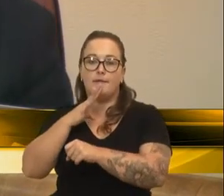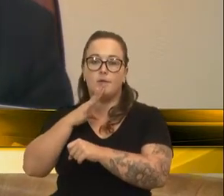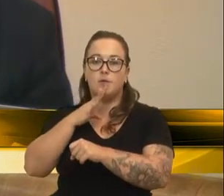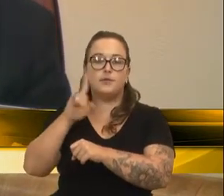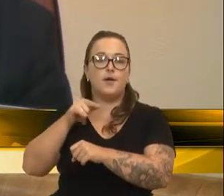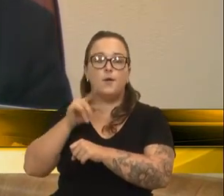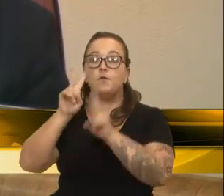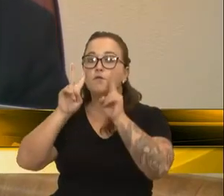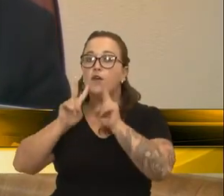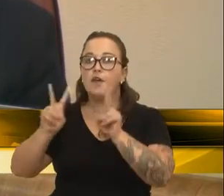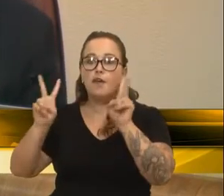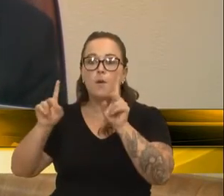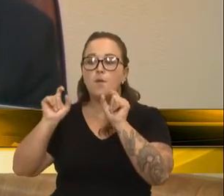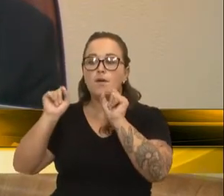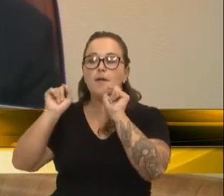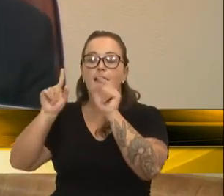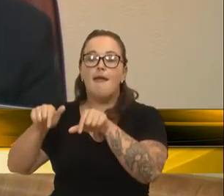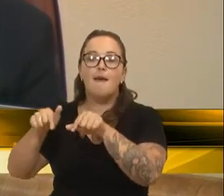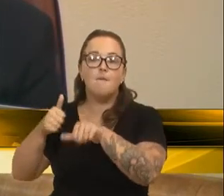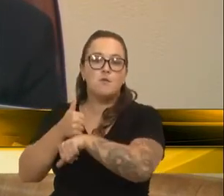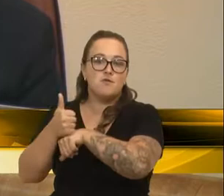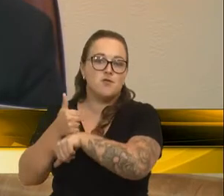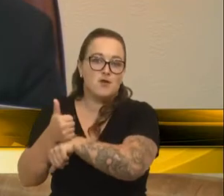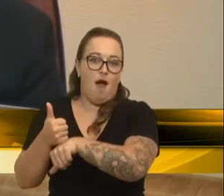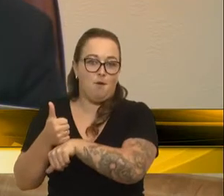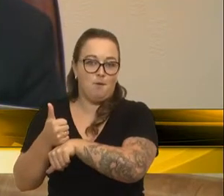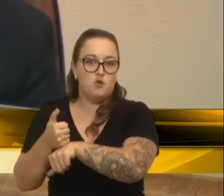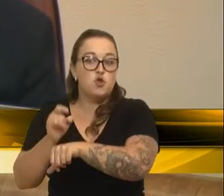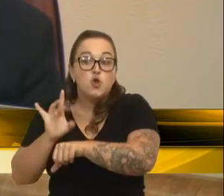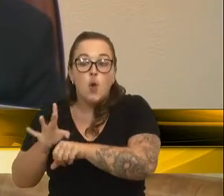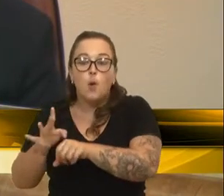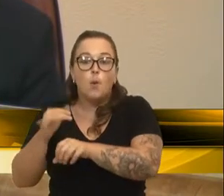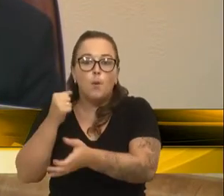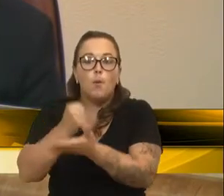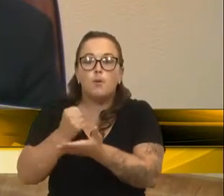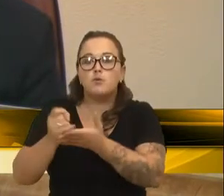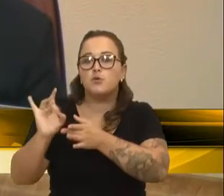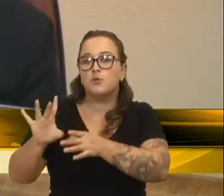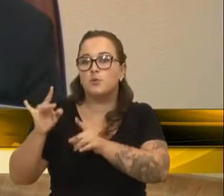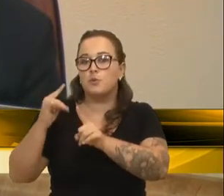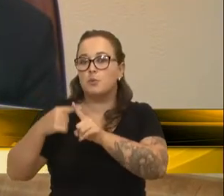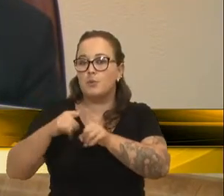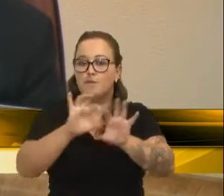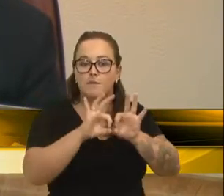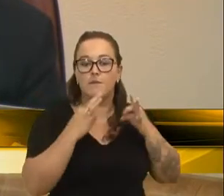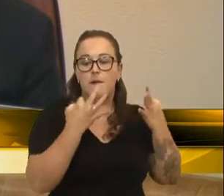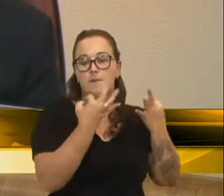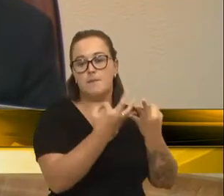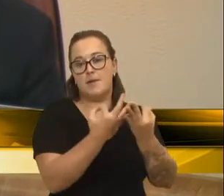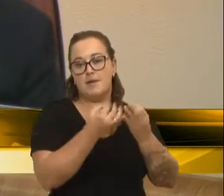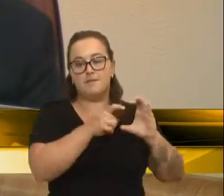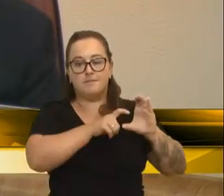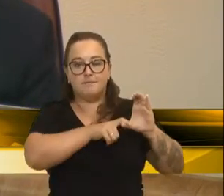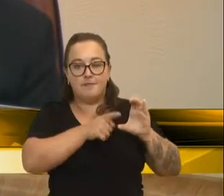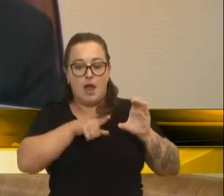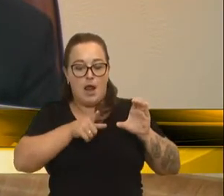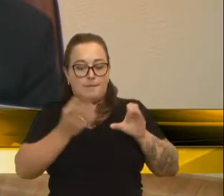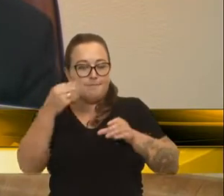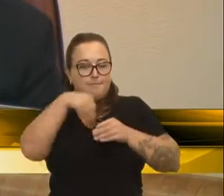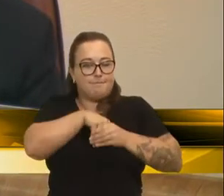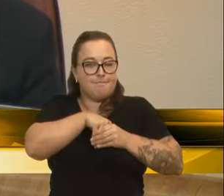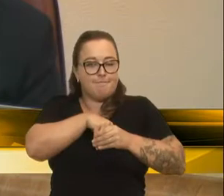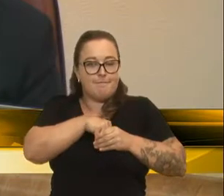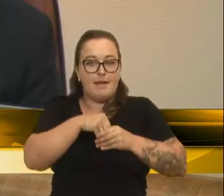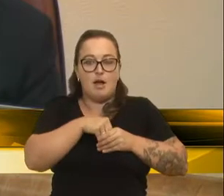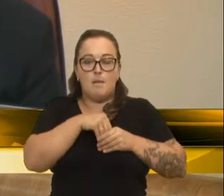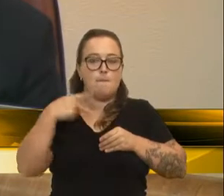ser enquadrada na prática de improbidade administrativa, mas está tão entranhado na política brasileira e,